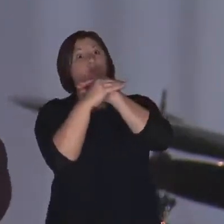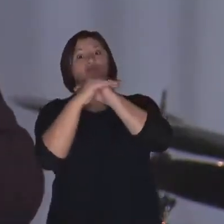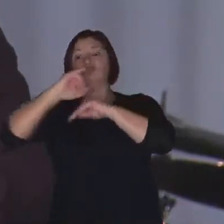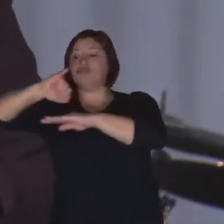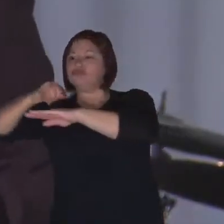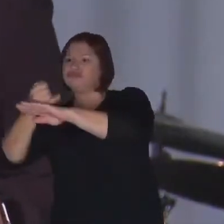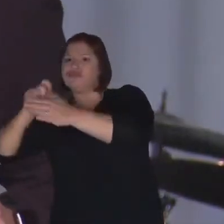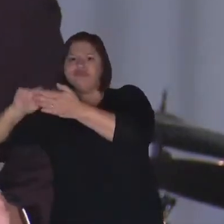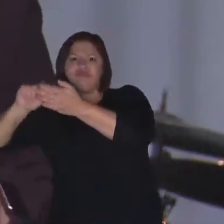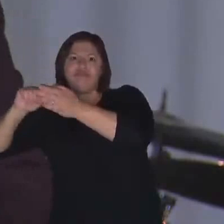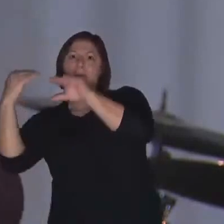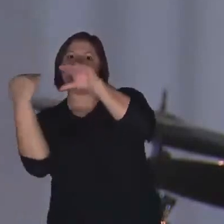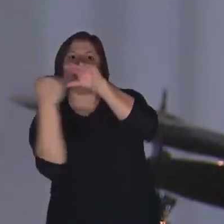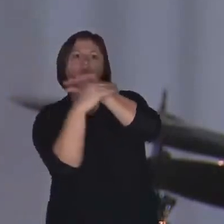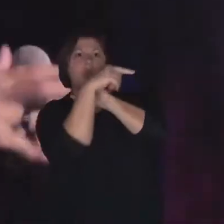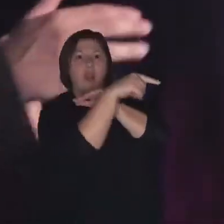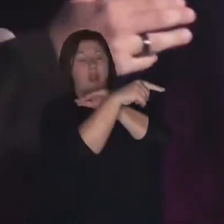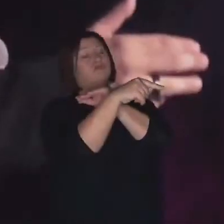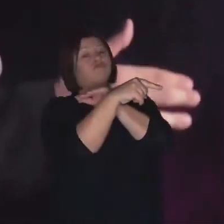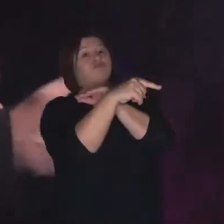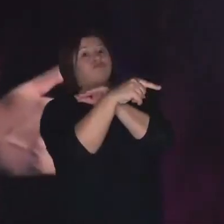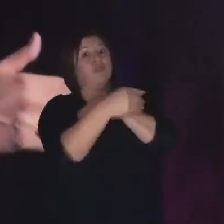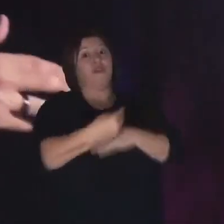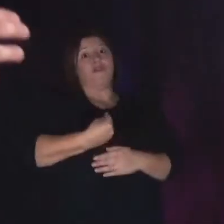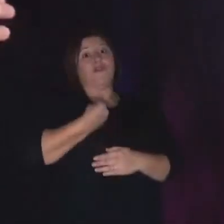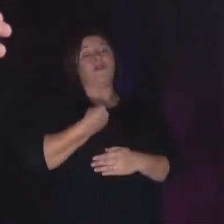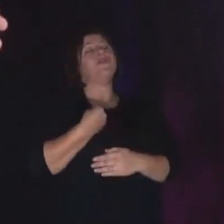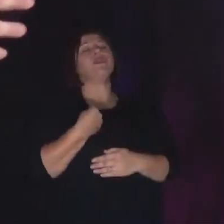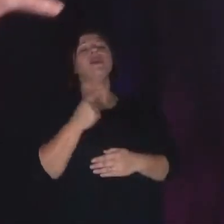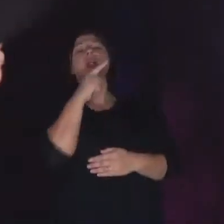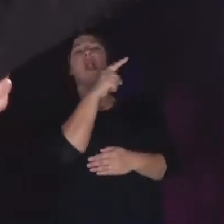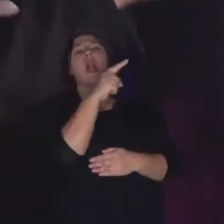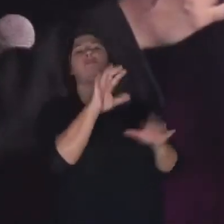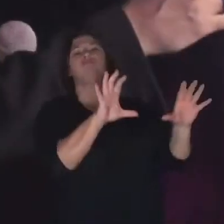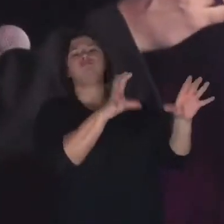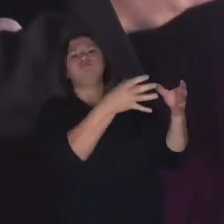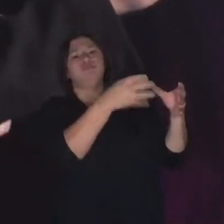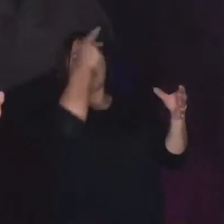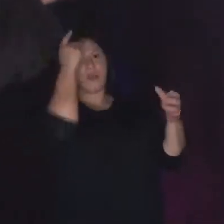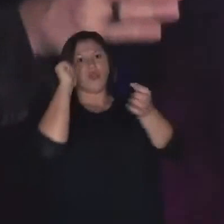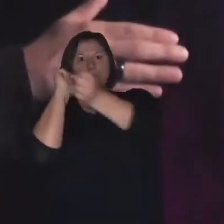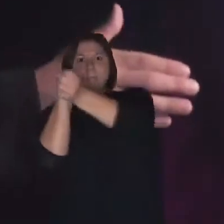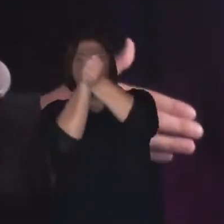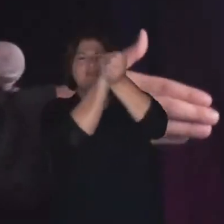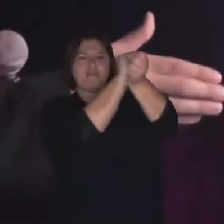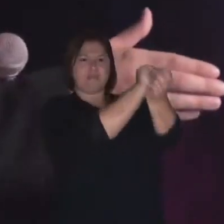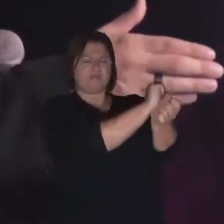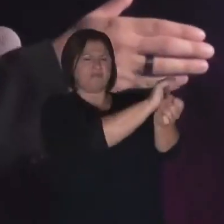Líderes que ainda restavam entre os exilados, os sacerdotes, aos profetas e a todo o